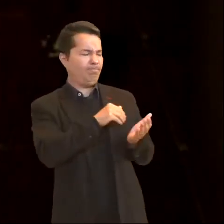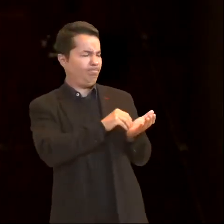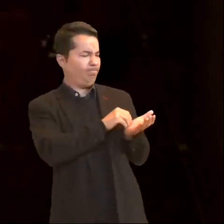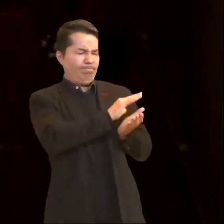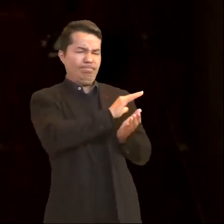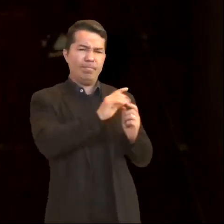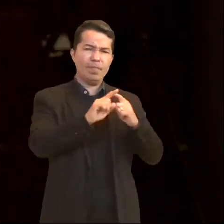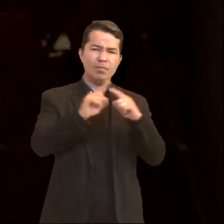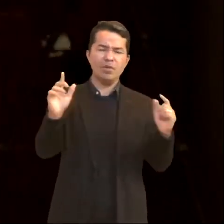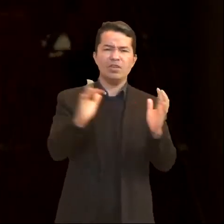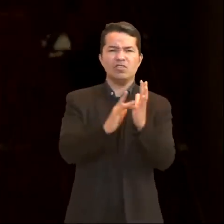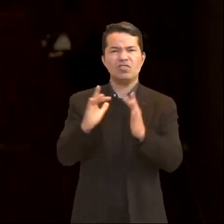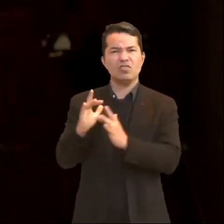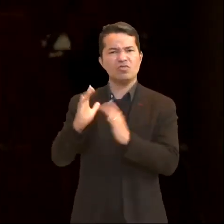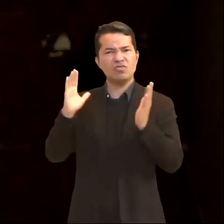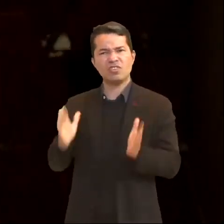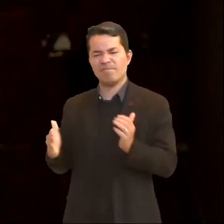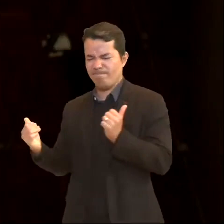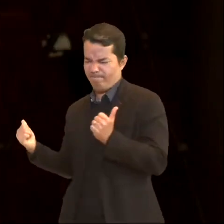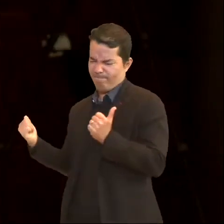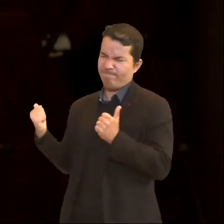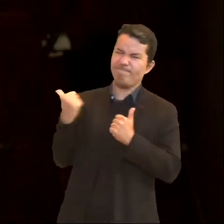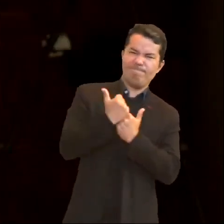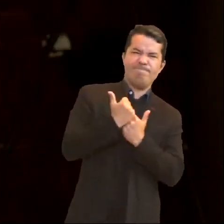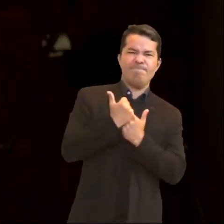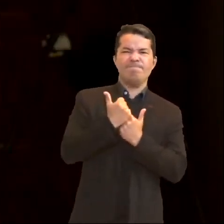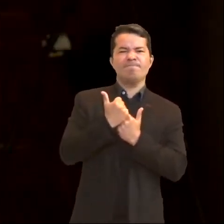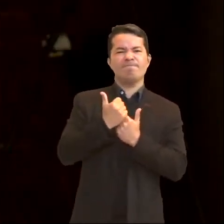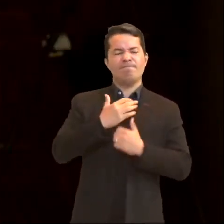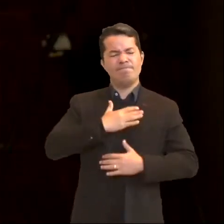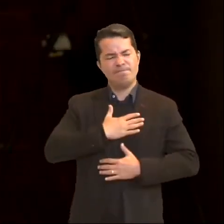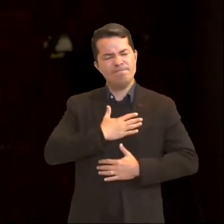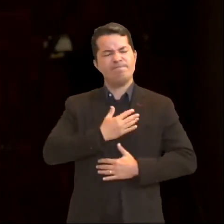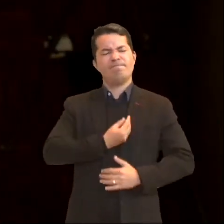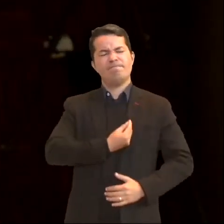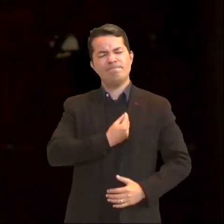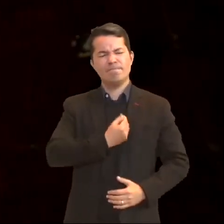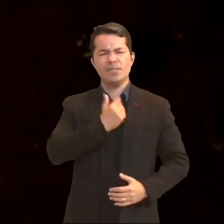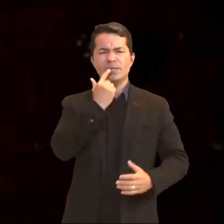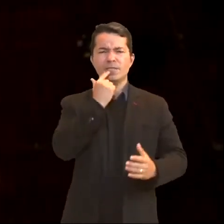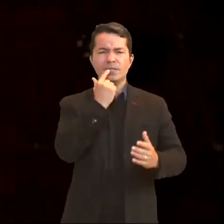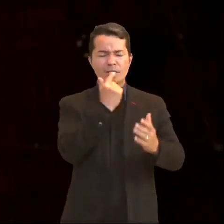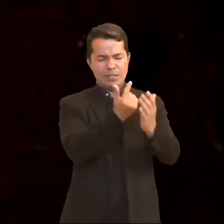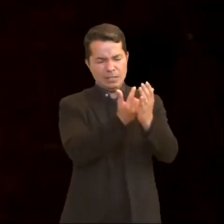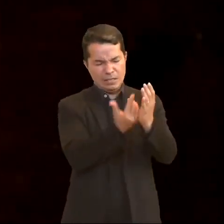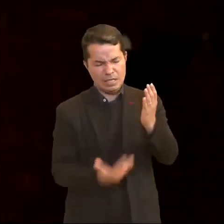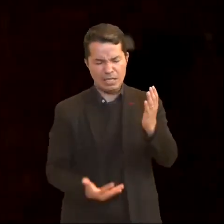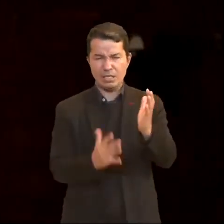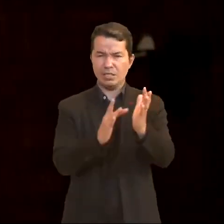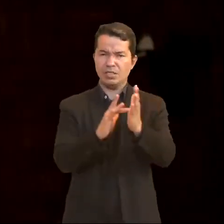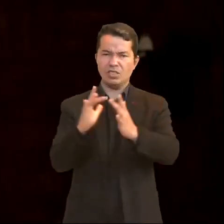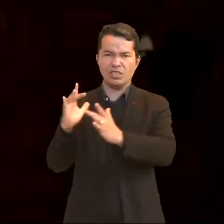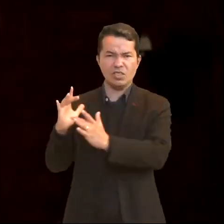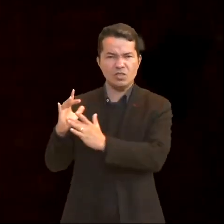Jesus Cristo tomou meu lugar na cruz do Calvário, e o sangue de Jesus é